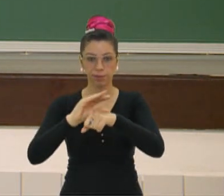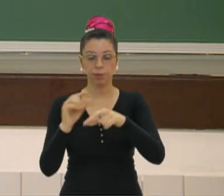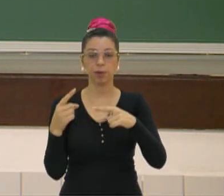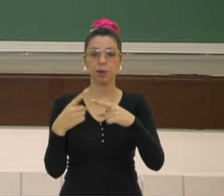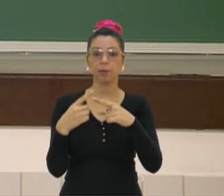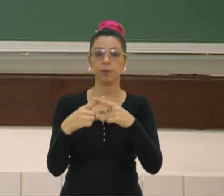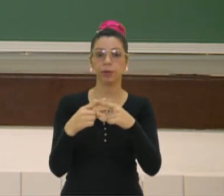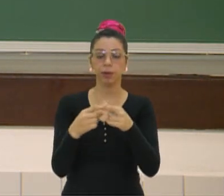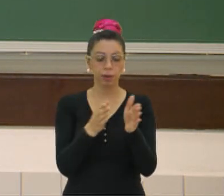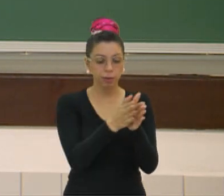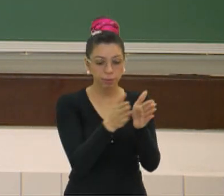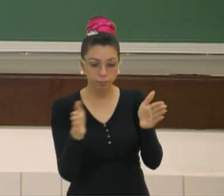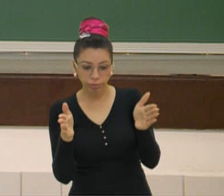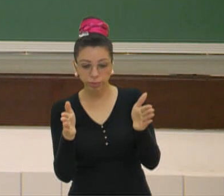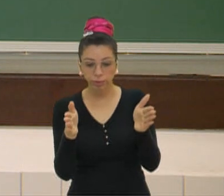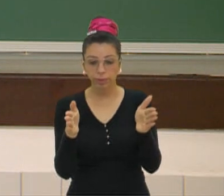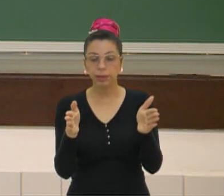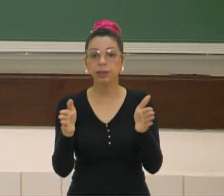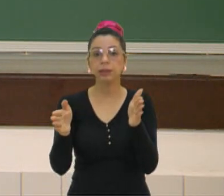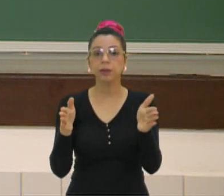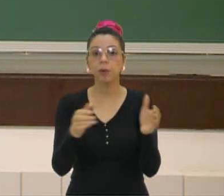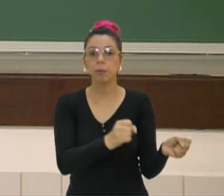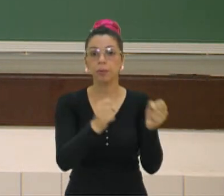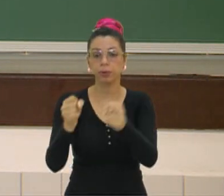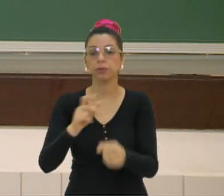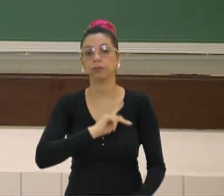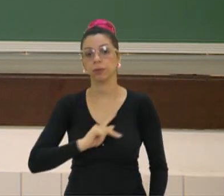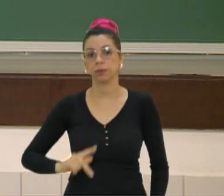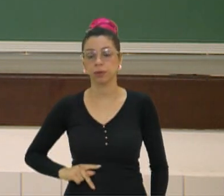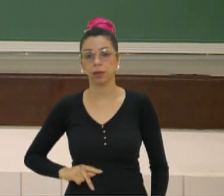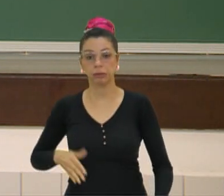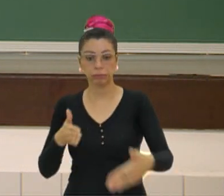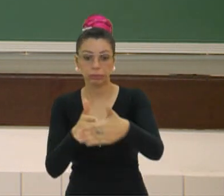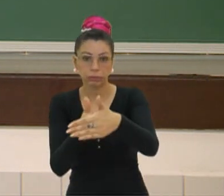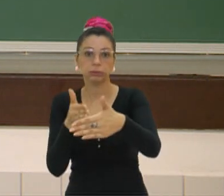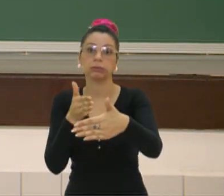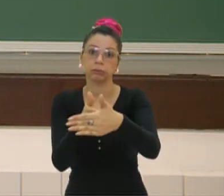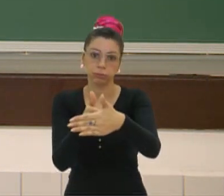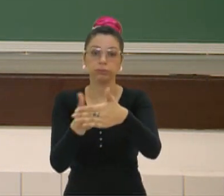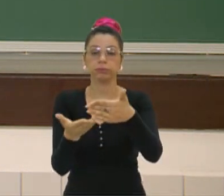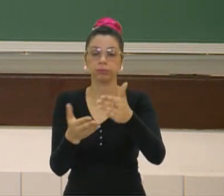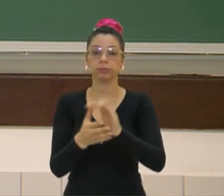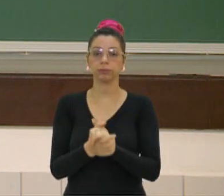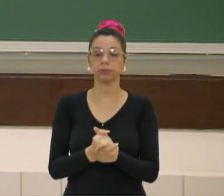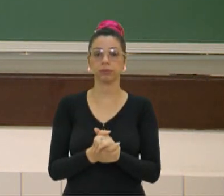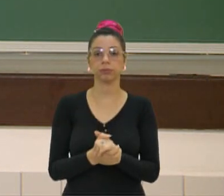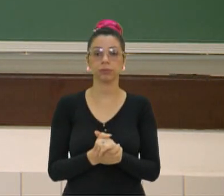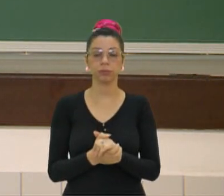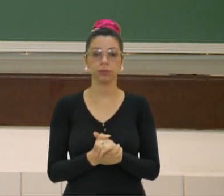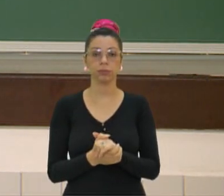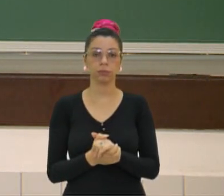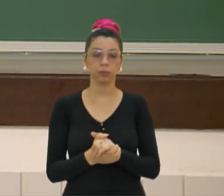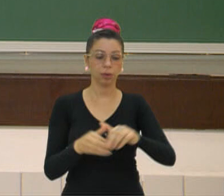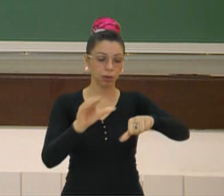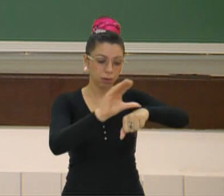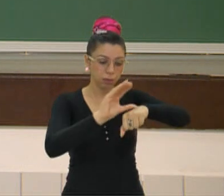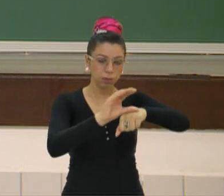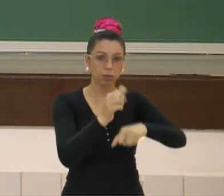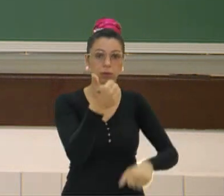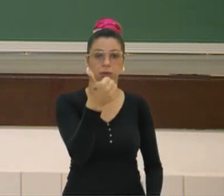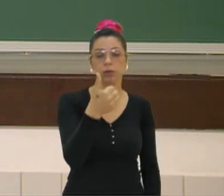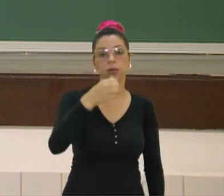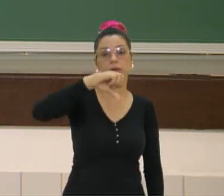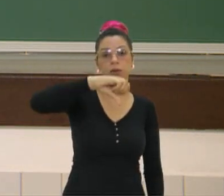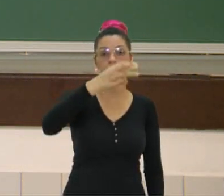o mandato, ou seja, limita o poder do presidente. Sim? Então, essa Constituição de 34, que foi rasgada pelo